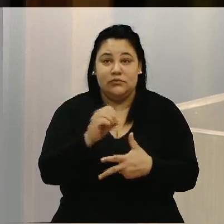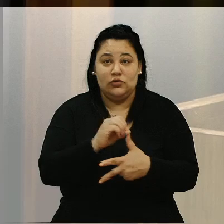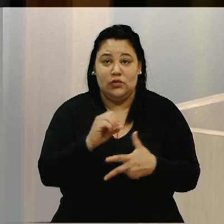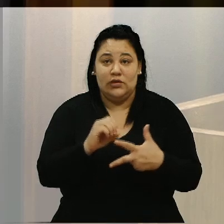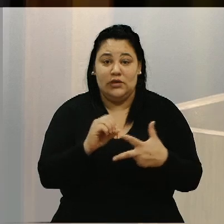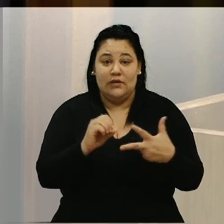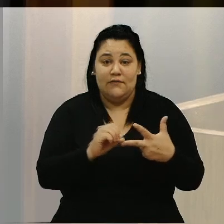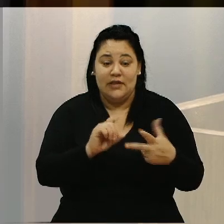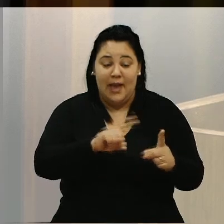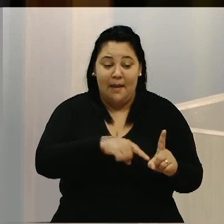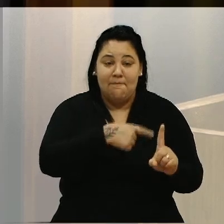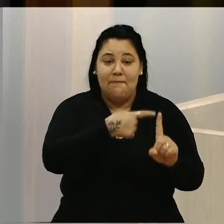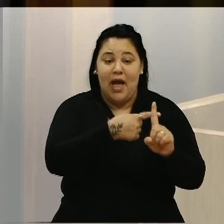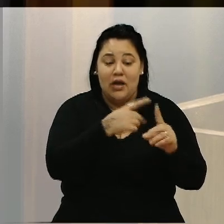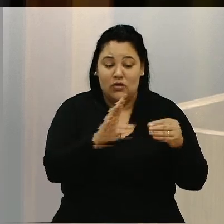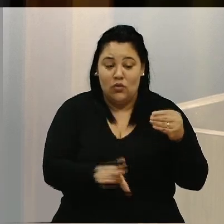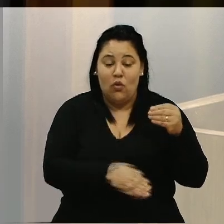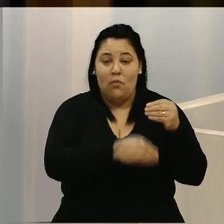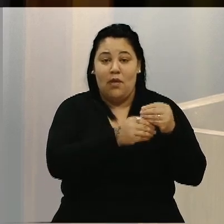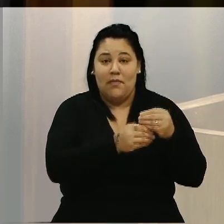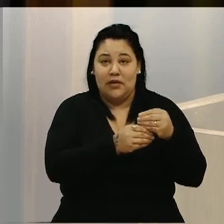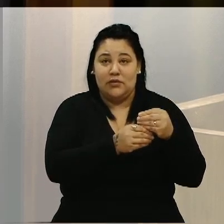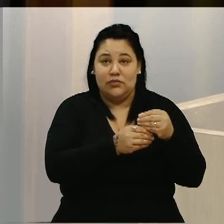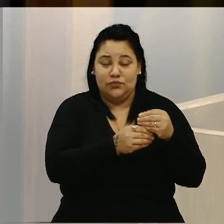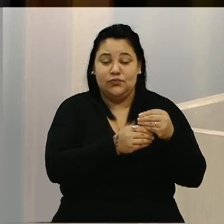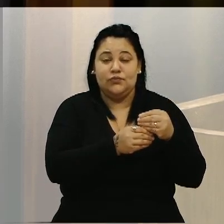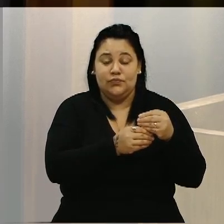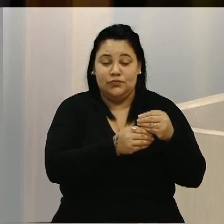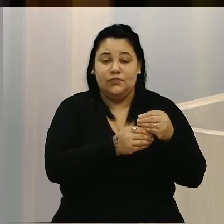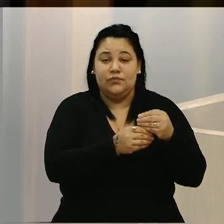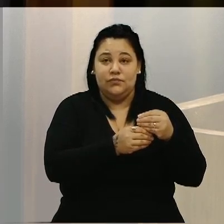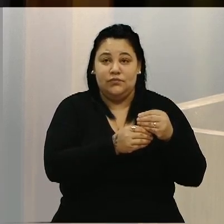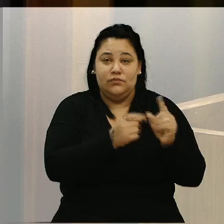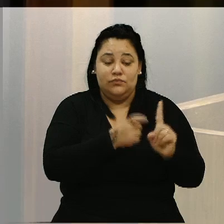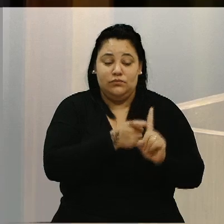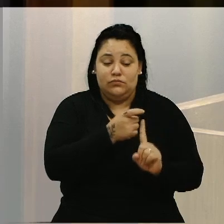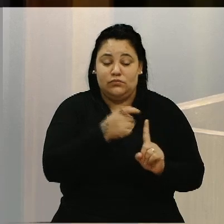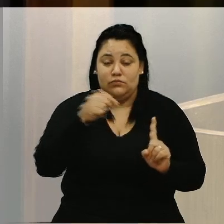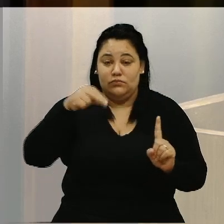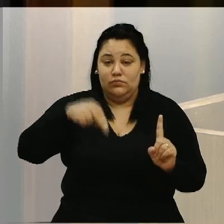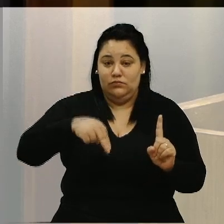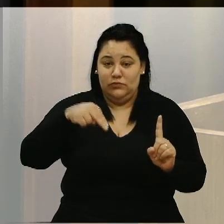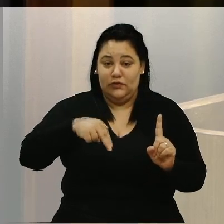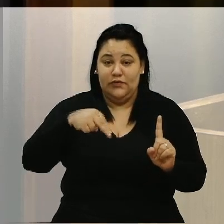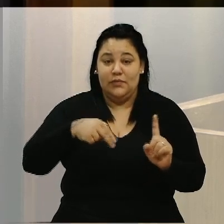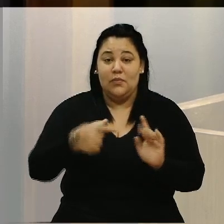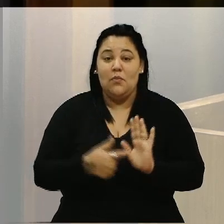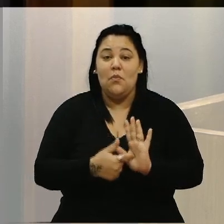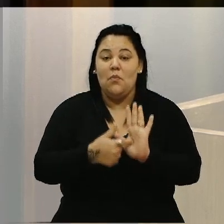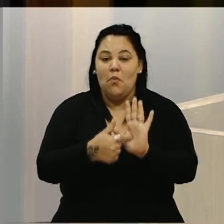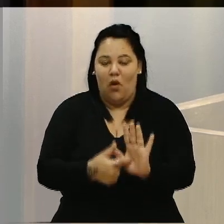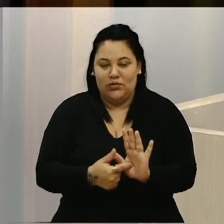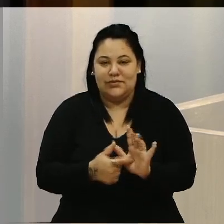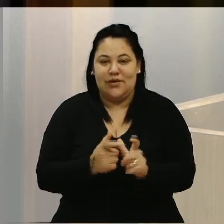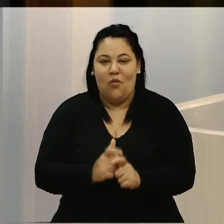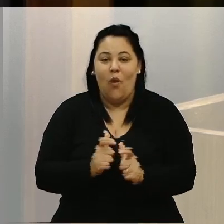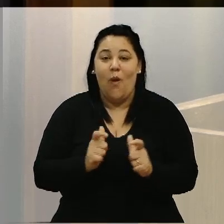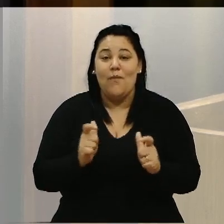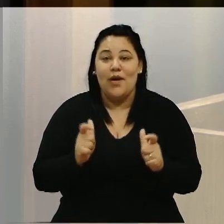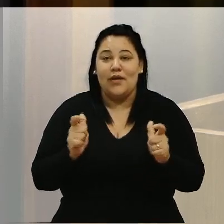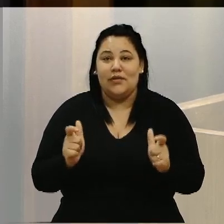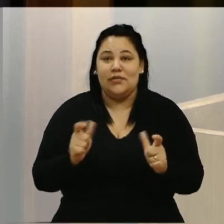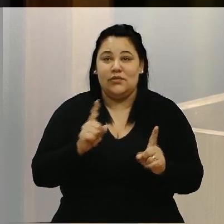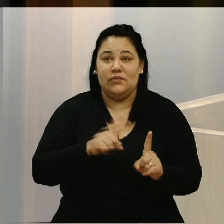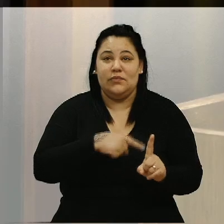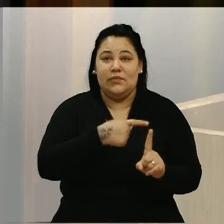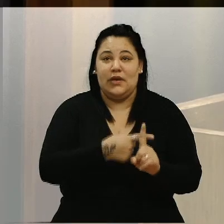mais, uma parcela a mais neste mês de novembro, demonstra esse aumento de mais